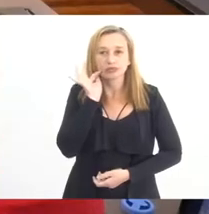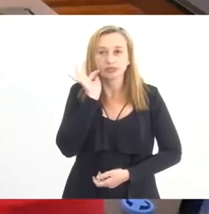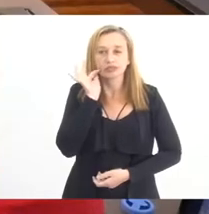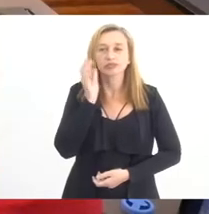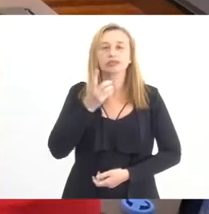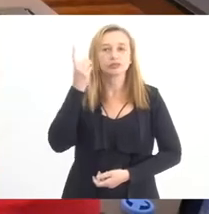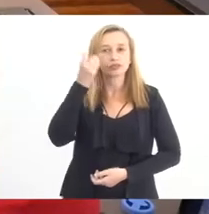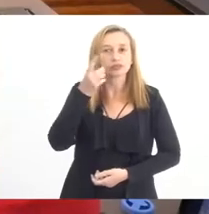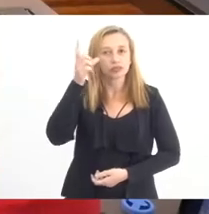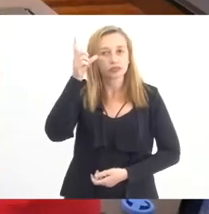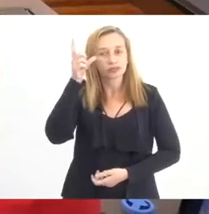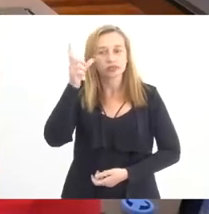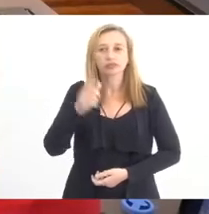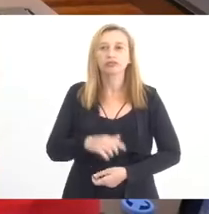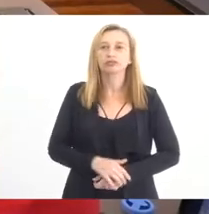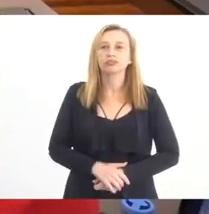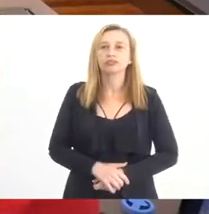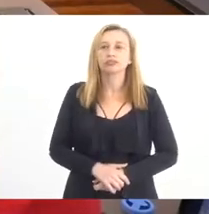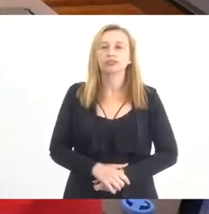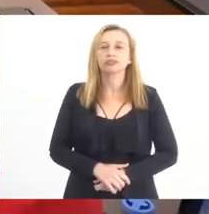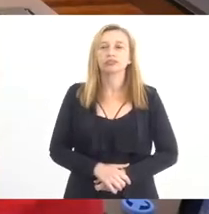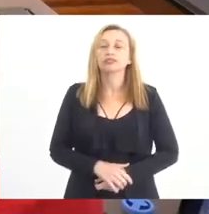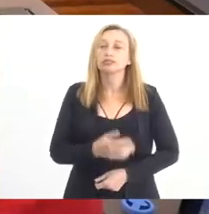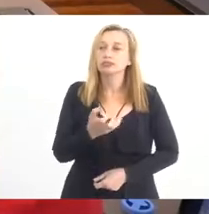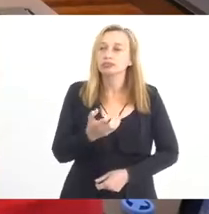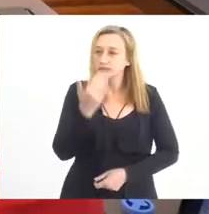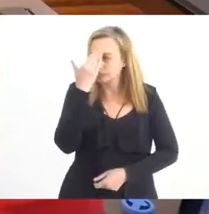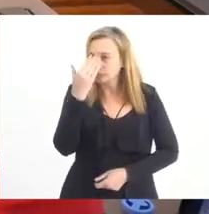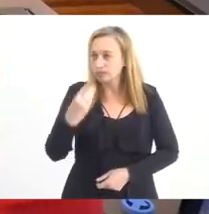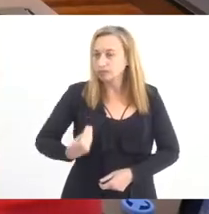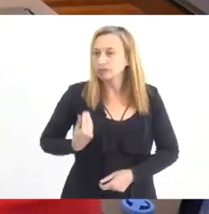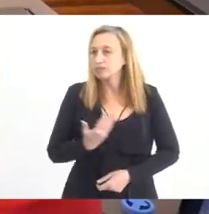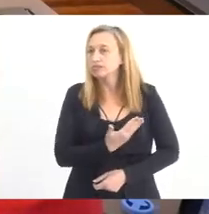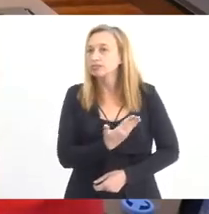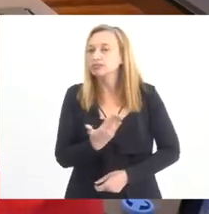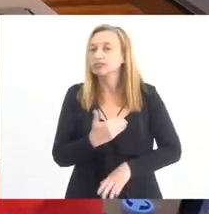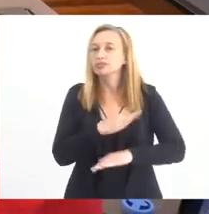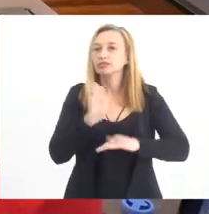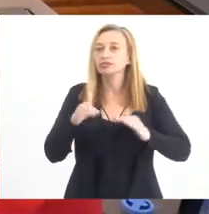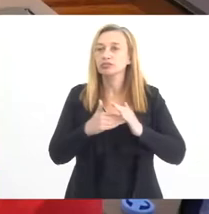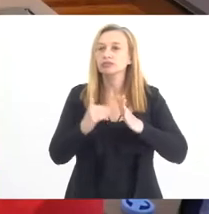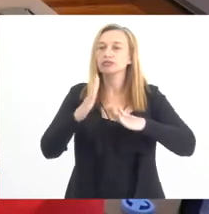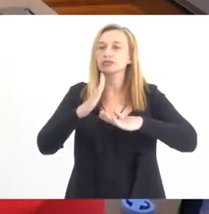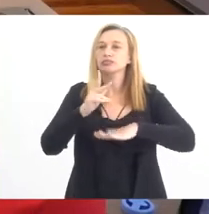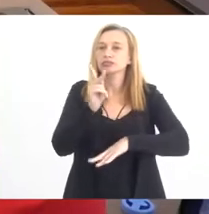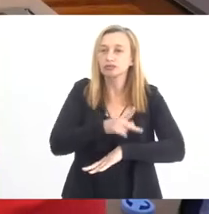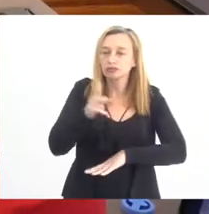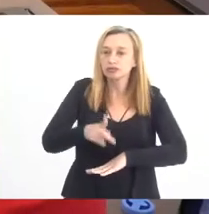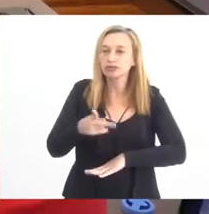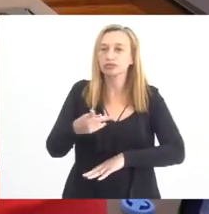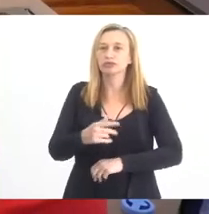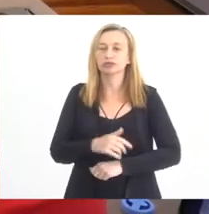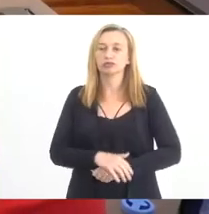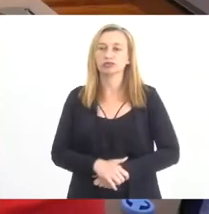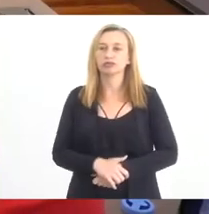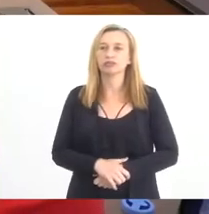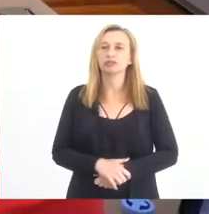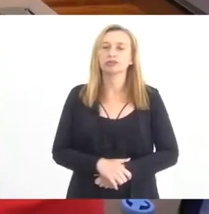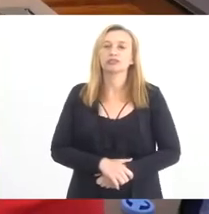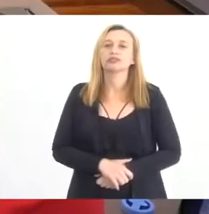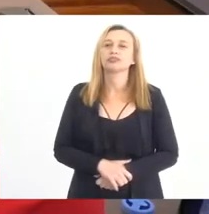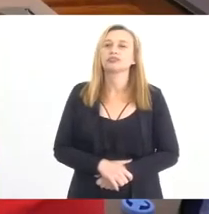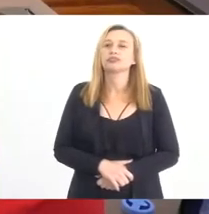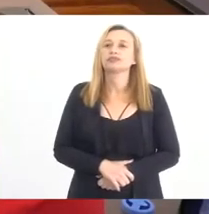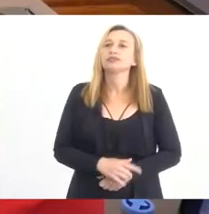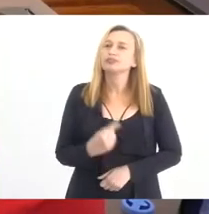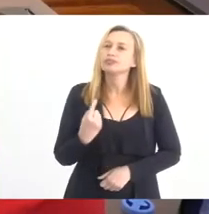da deputada Lucinha. Queria agradecer a presença de todos os professores aqui presentes. Como